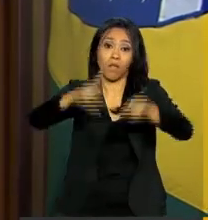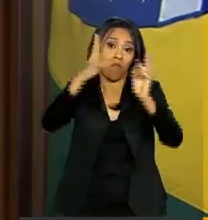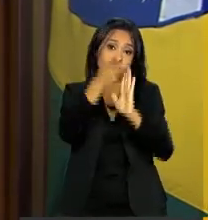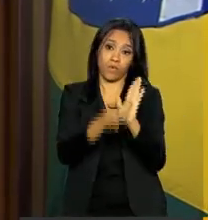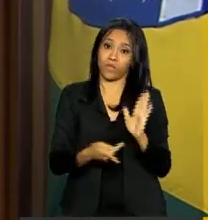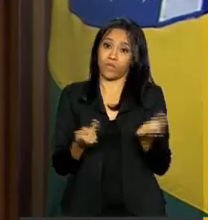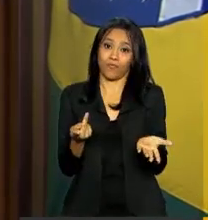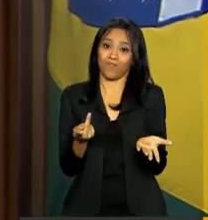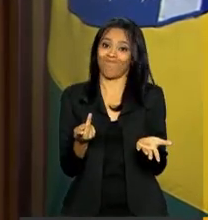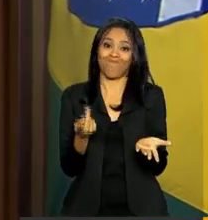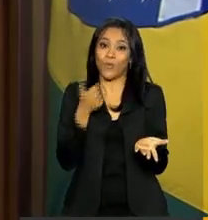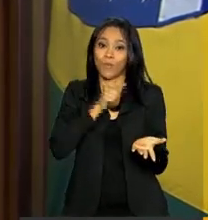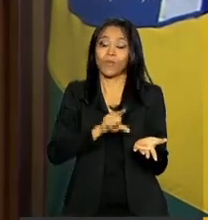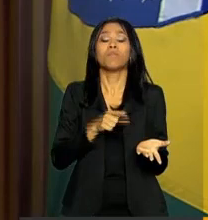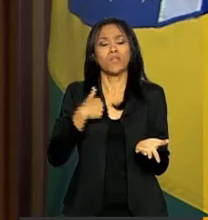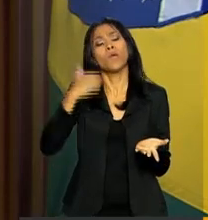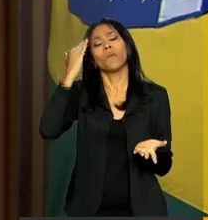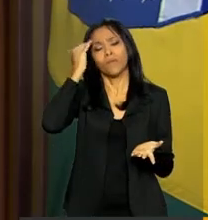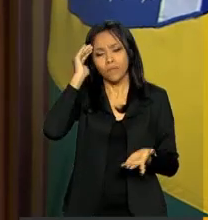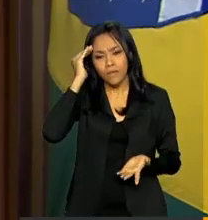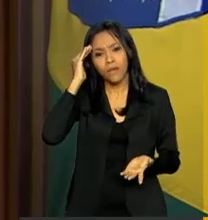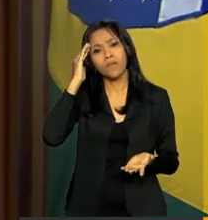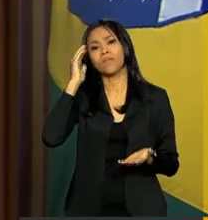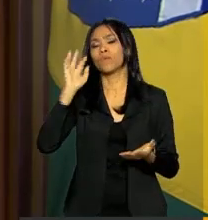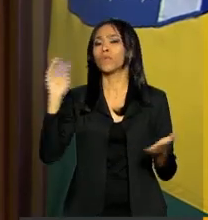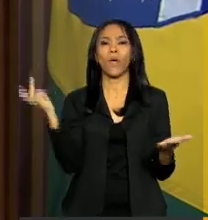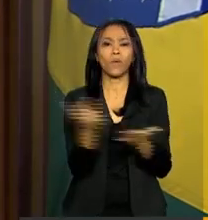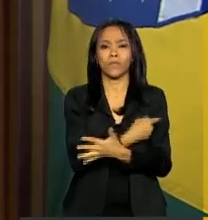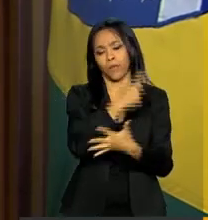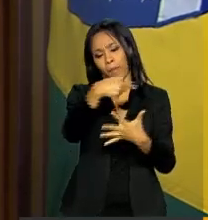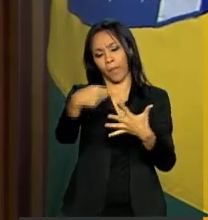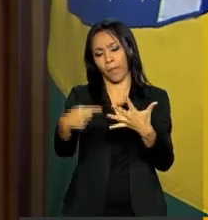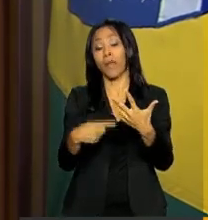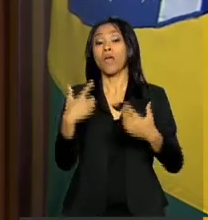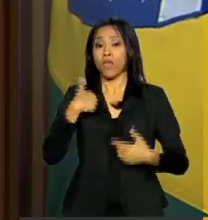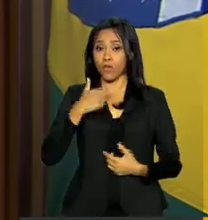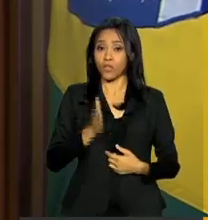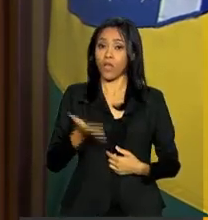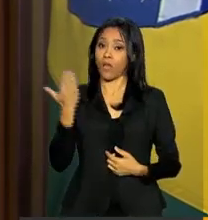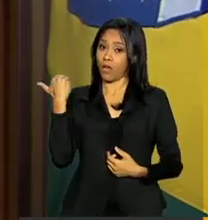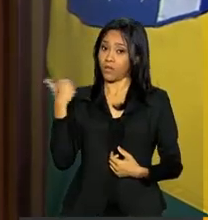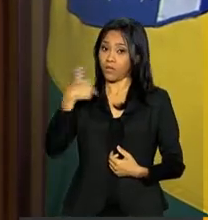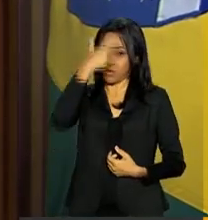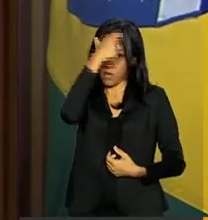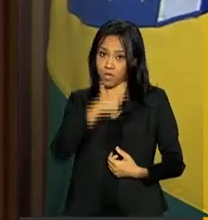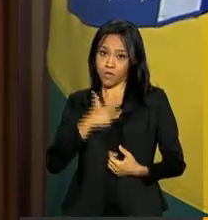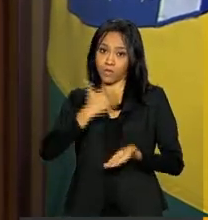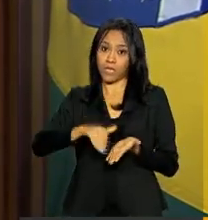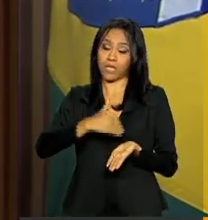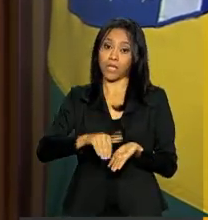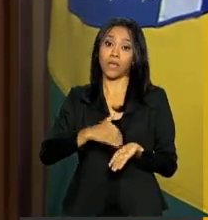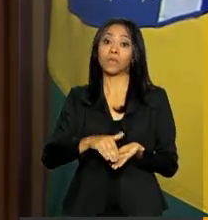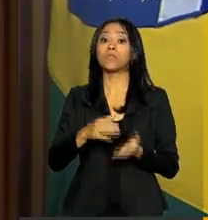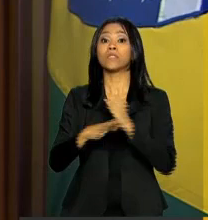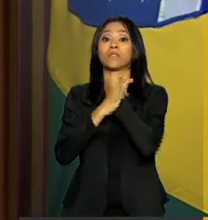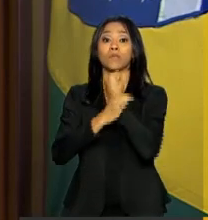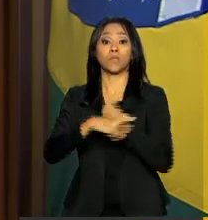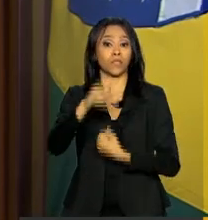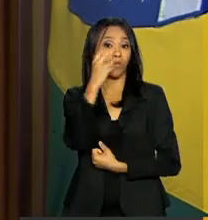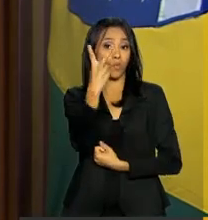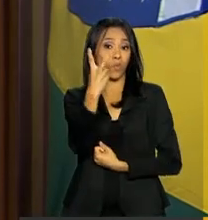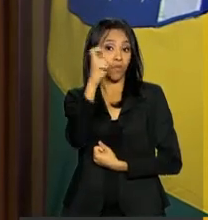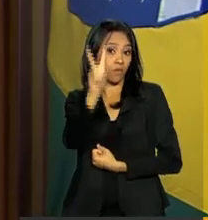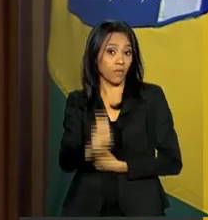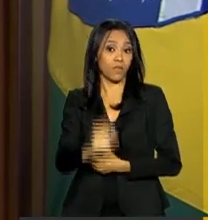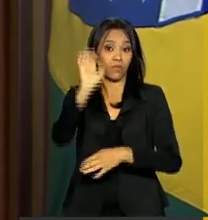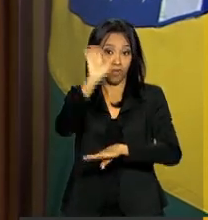entendo perfeitamente as razões eu fui secretário da segurança pública como sabem duas vezes no estado de são paulo e cada